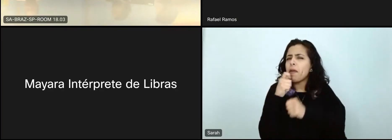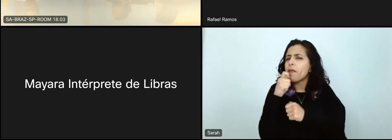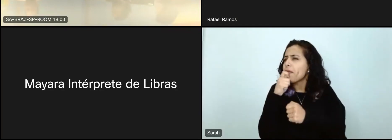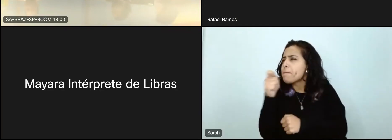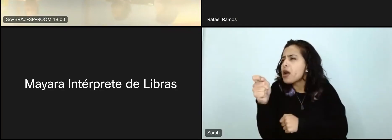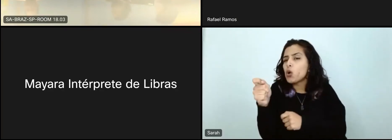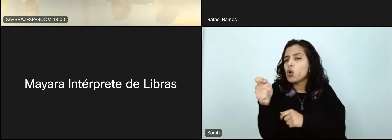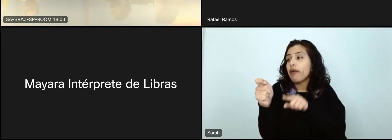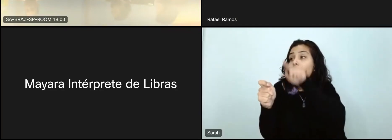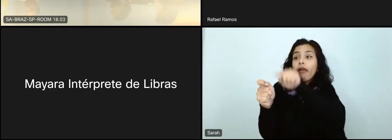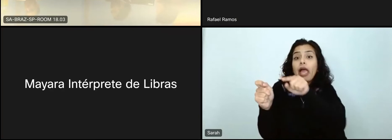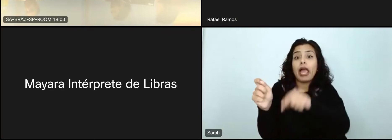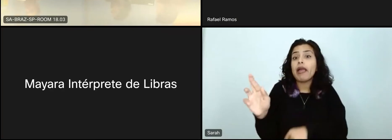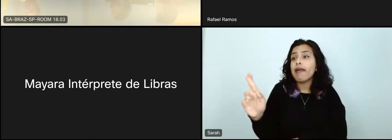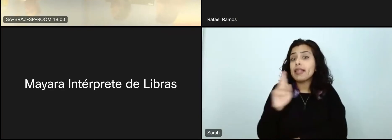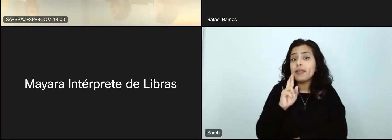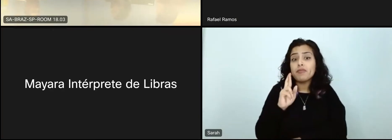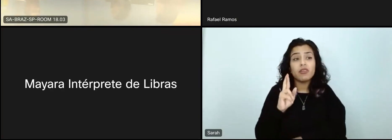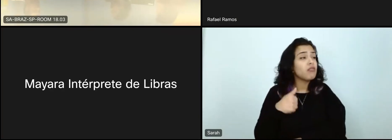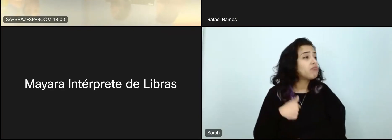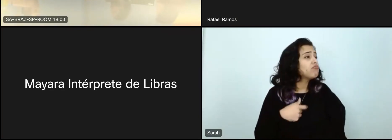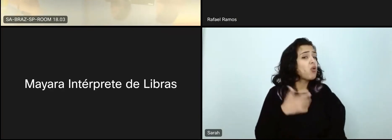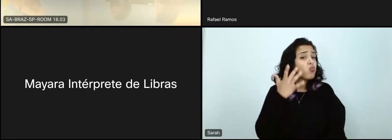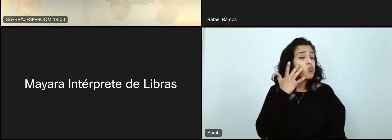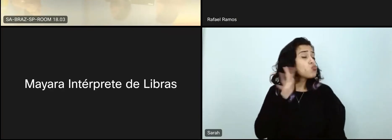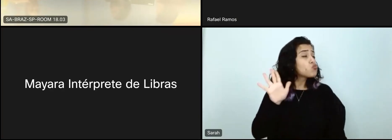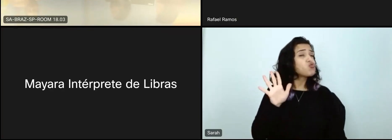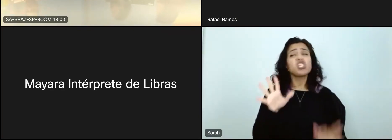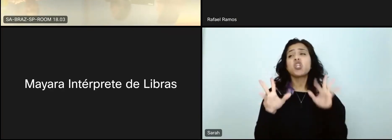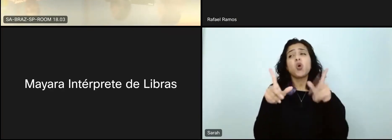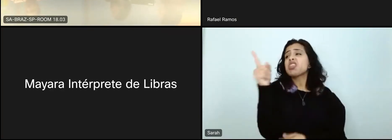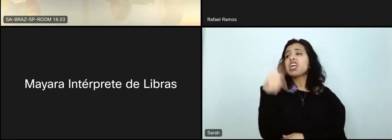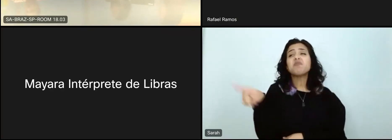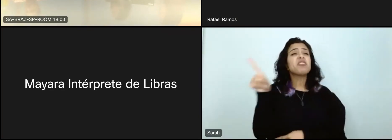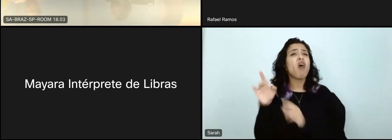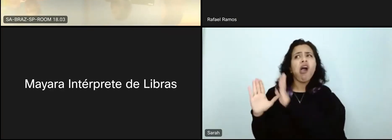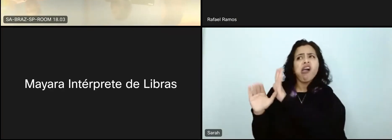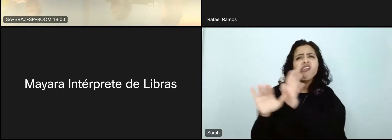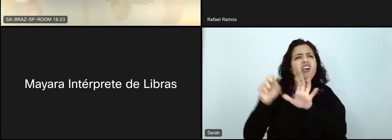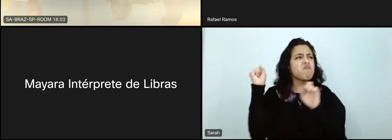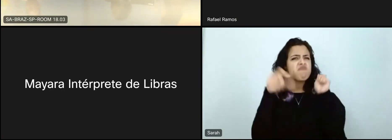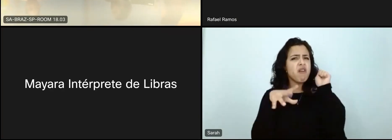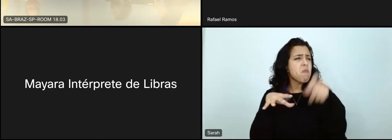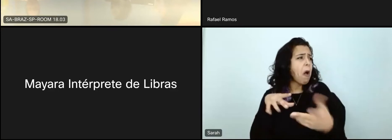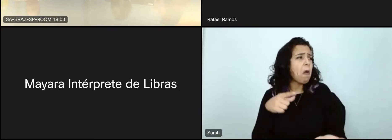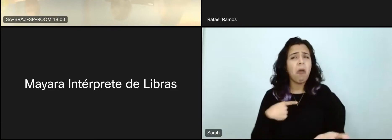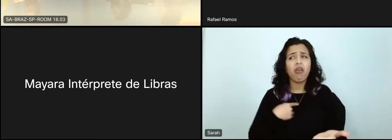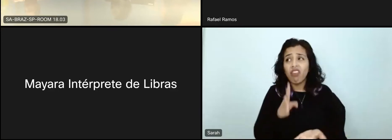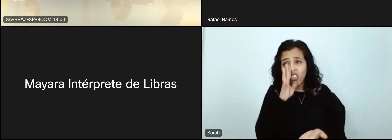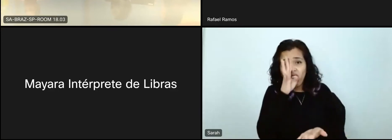a pessoa de repente fala: não sei, tava todo mundo saqueando, né, arrombando a porta do